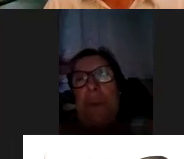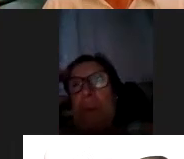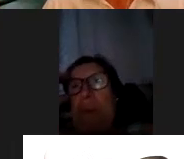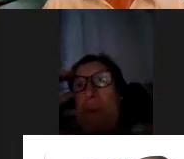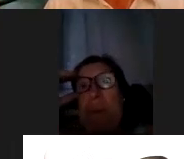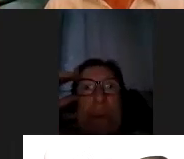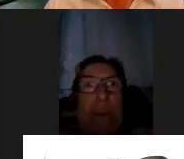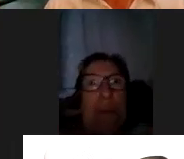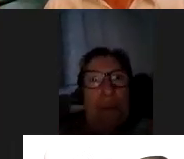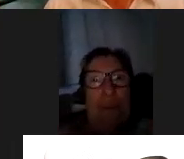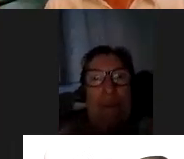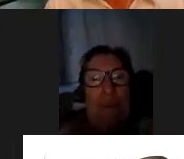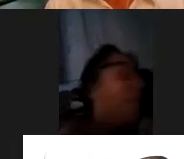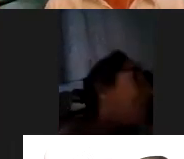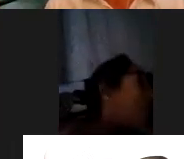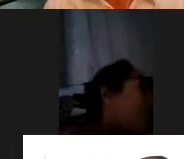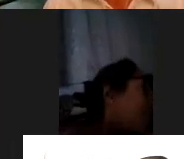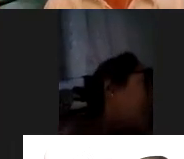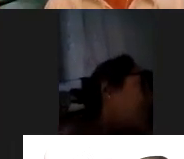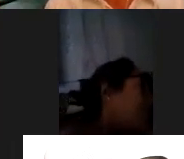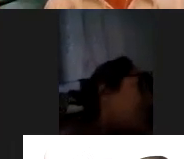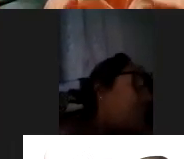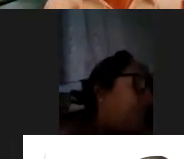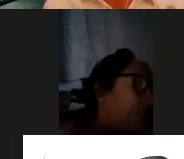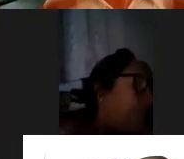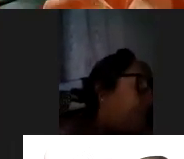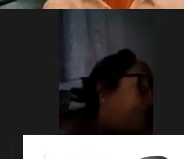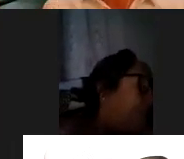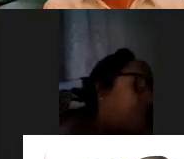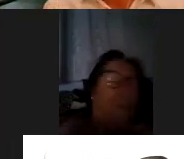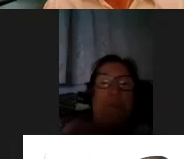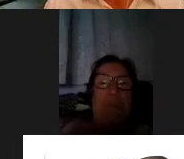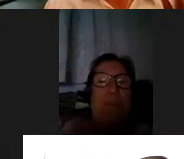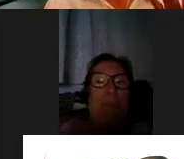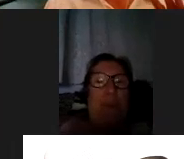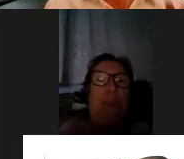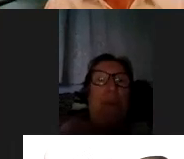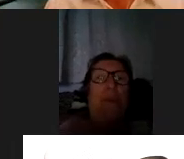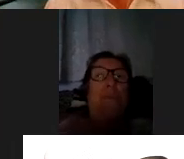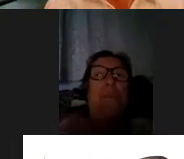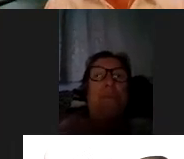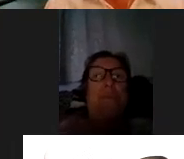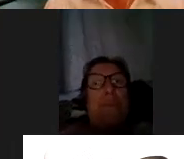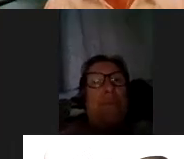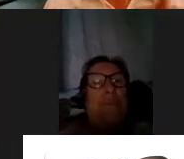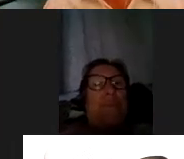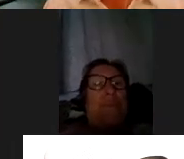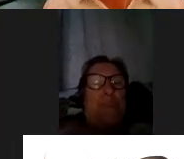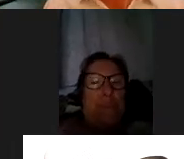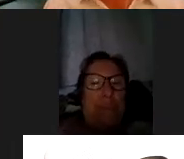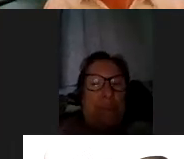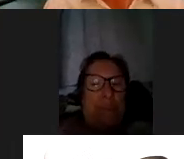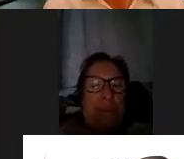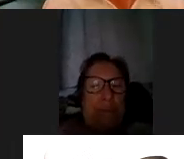família, e isso faz com que os pais estejam constantemente estressados, ansiosos e num estado de alerta